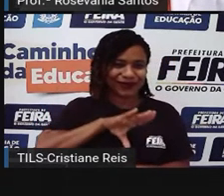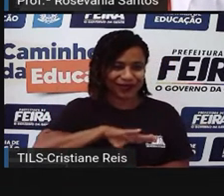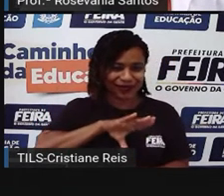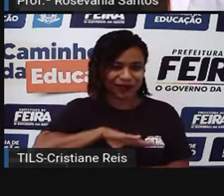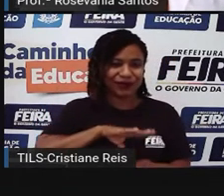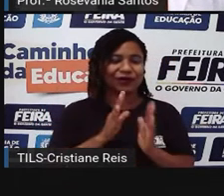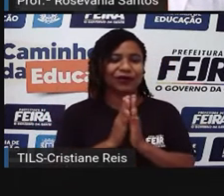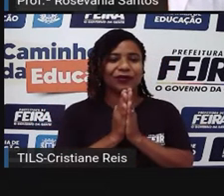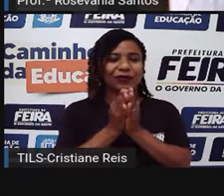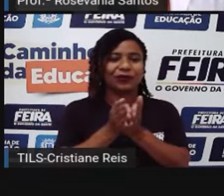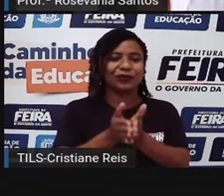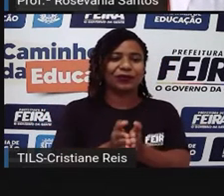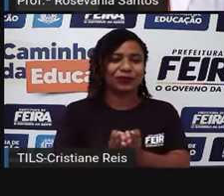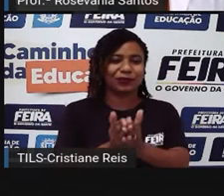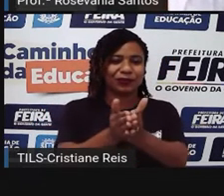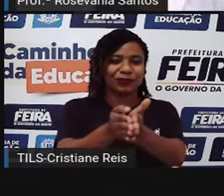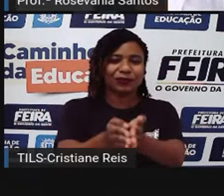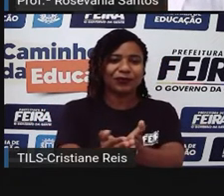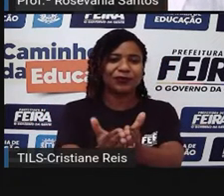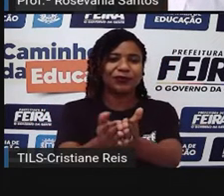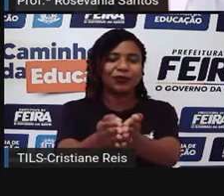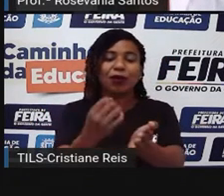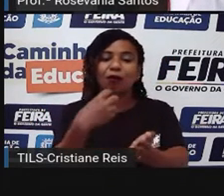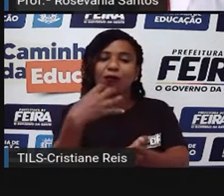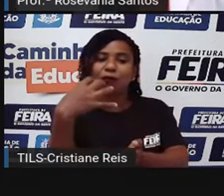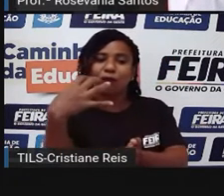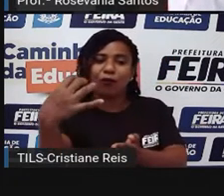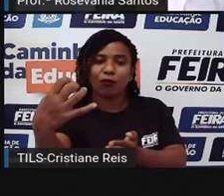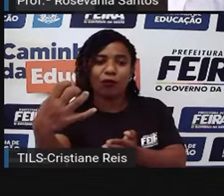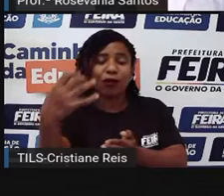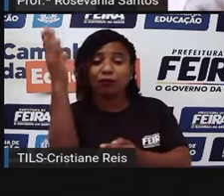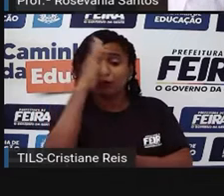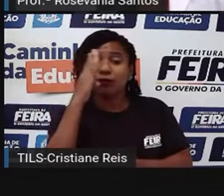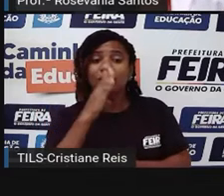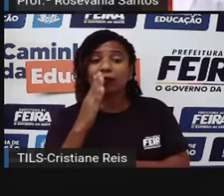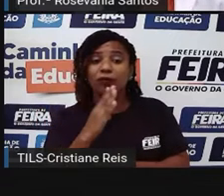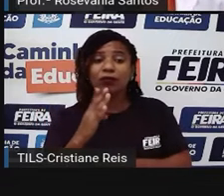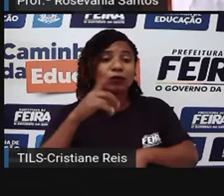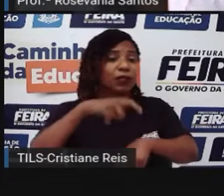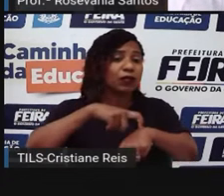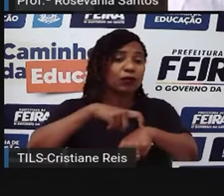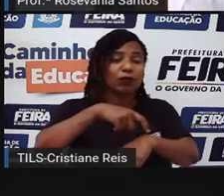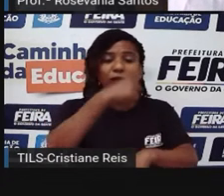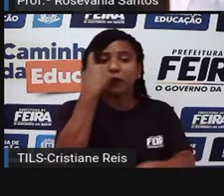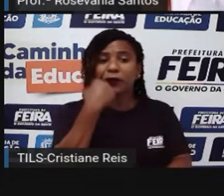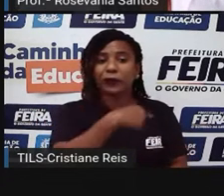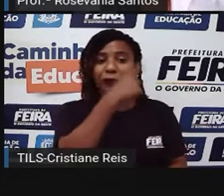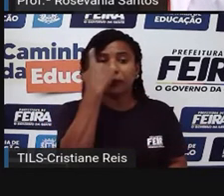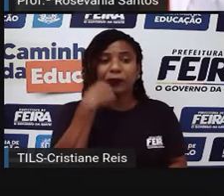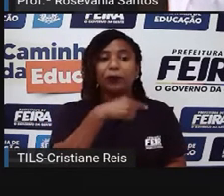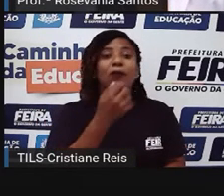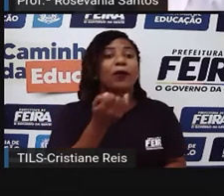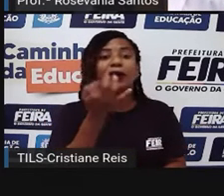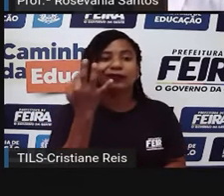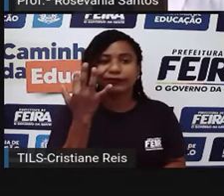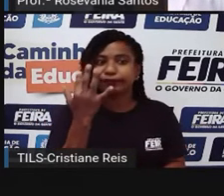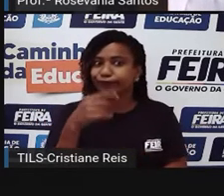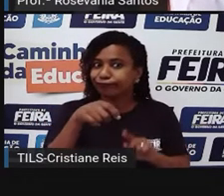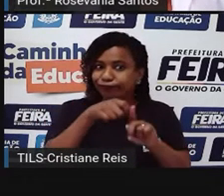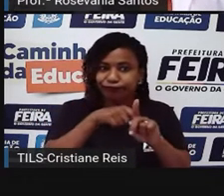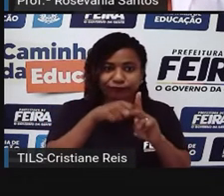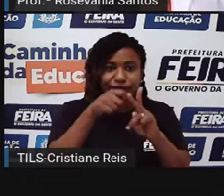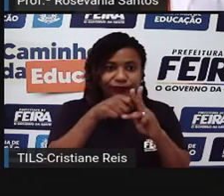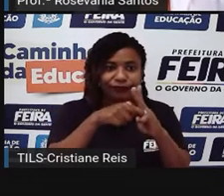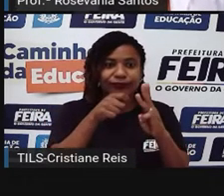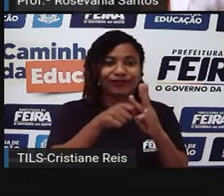para o Brasil levava em torno de 3 meses. Hoje tem viagens que você levam apenas alguns minutos, né, algumas horas,